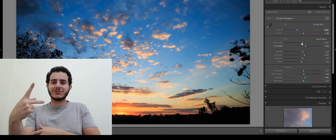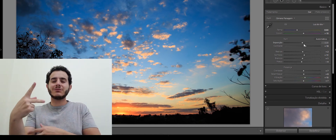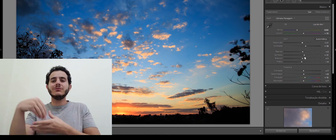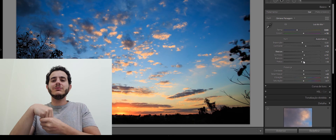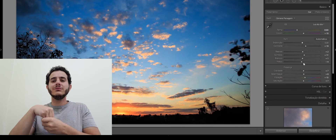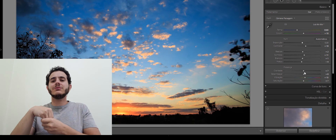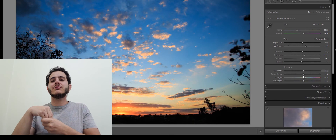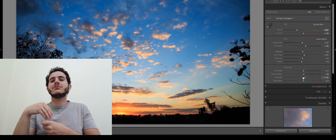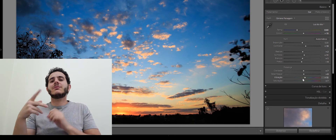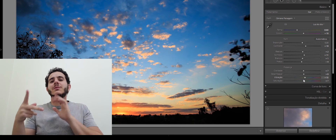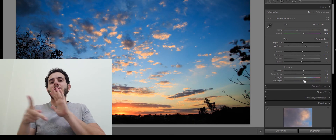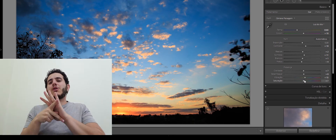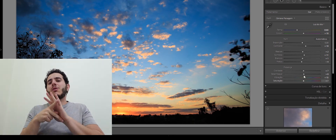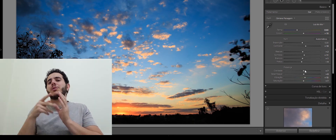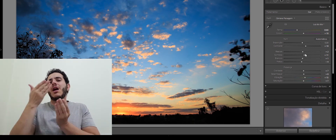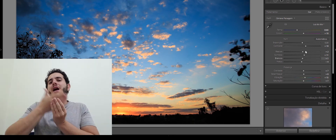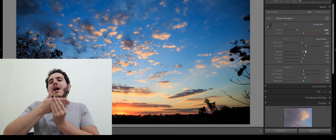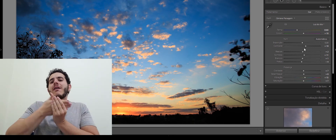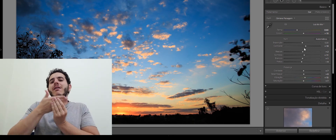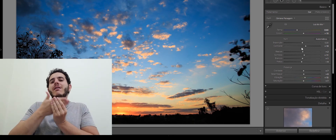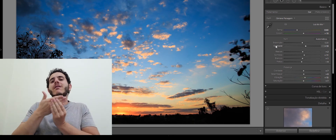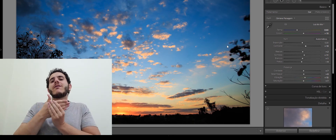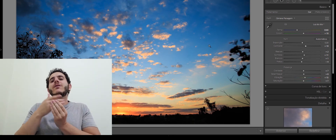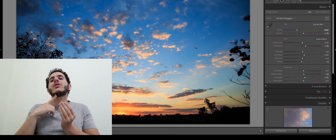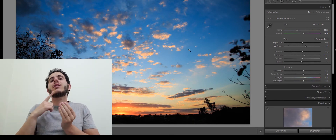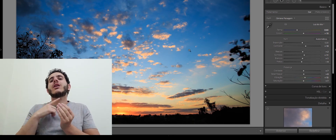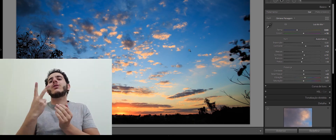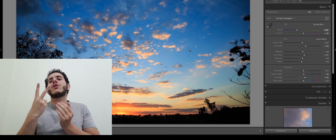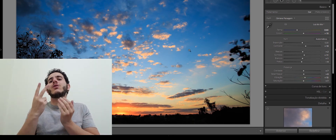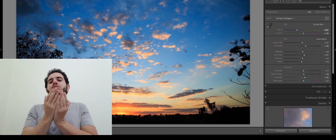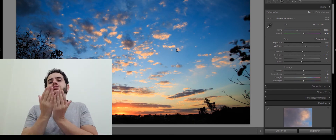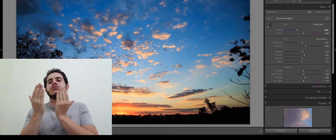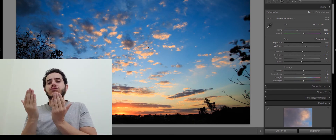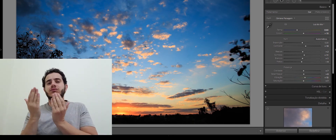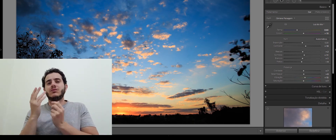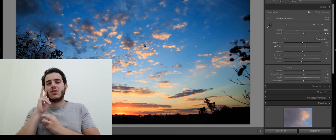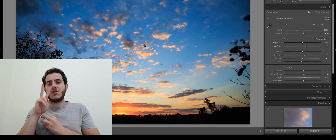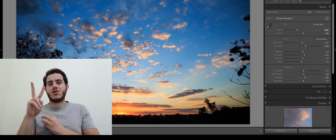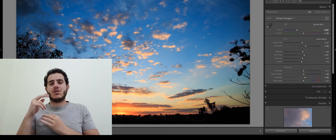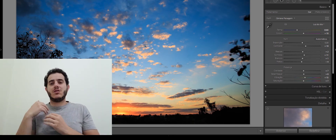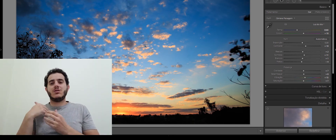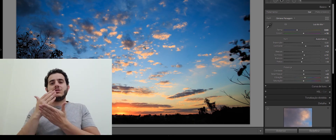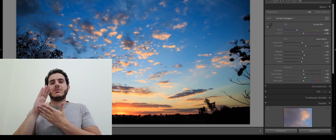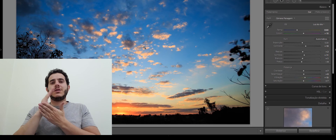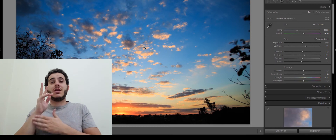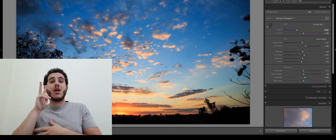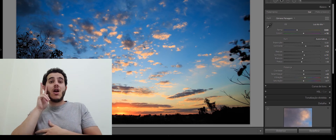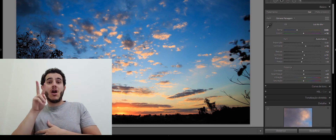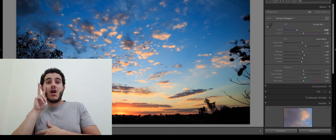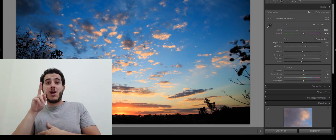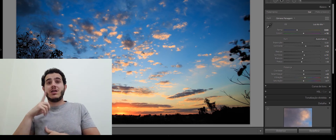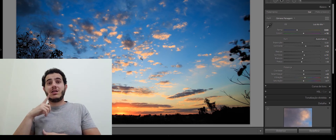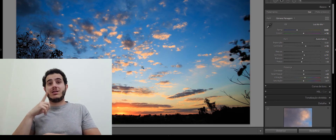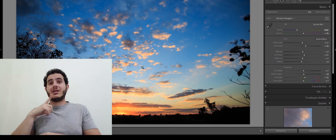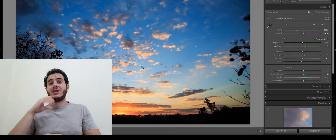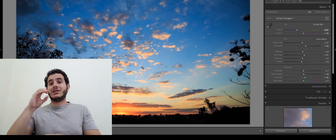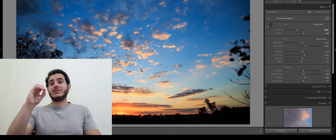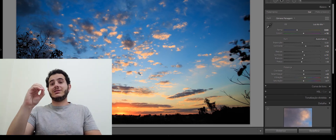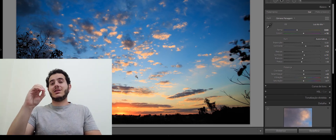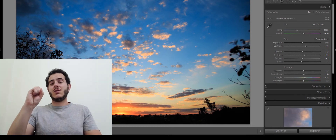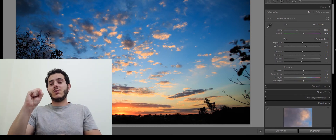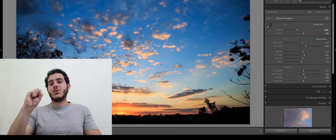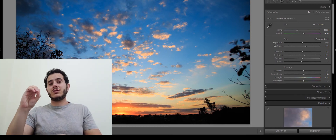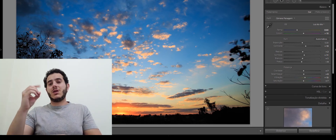foto, uma imagem com esses ajustes, ou salvar ela num arquivo XMP, que é o arquivo que a gente chama sidecar, é o arquivo que fica